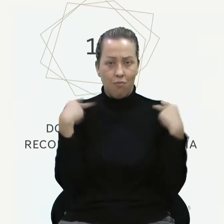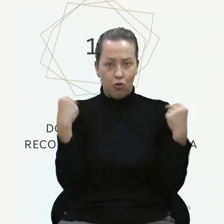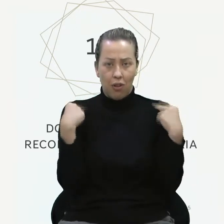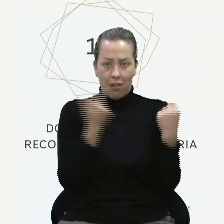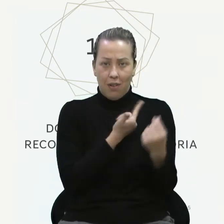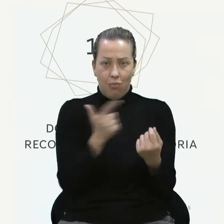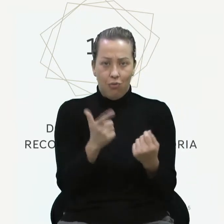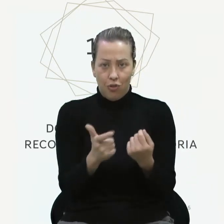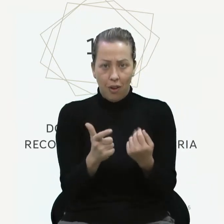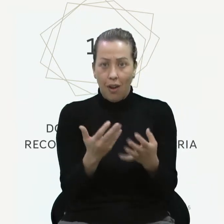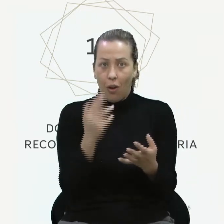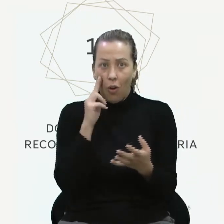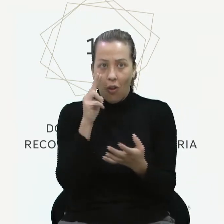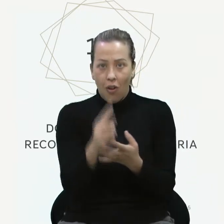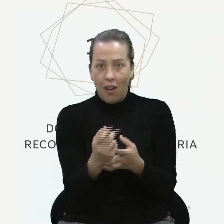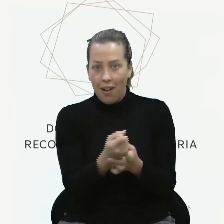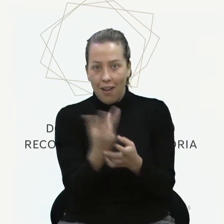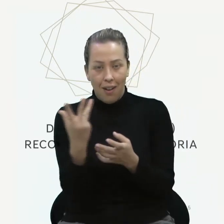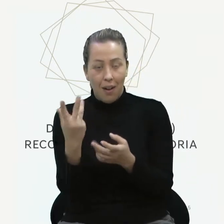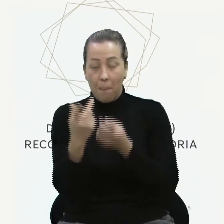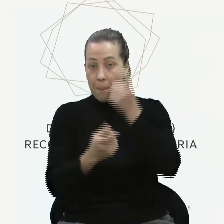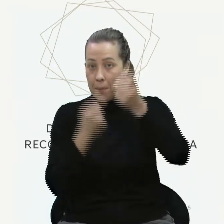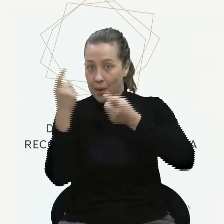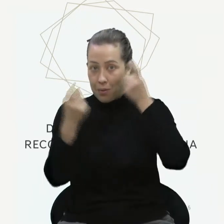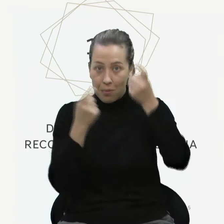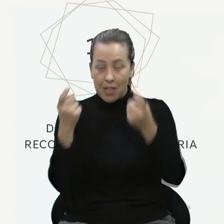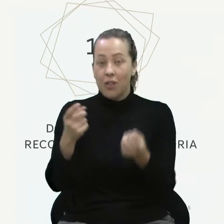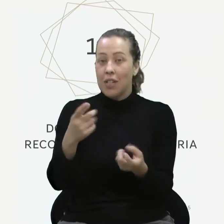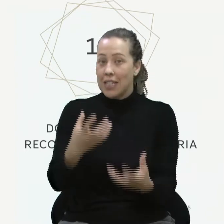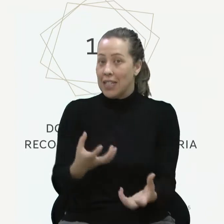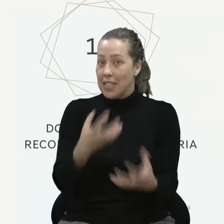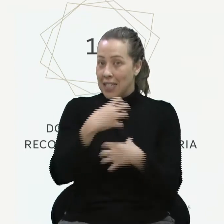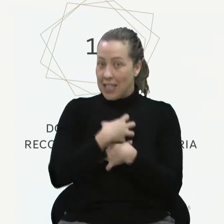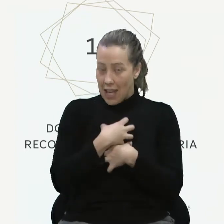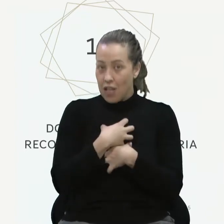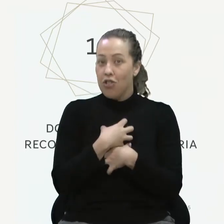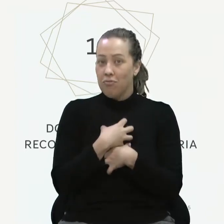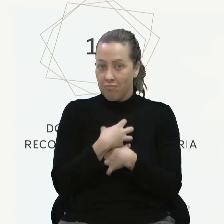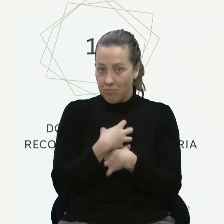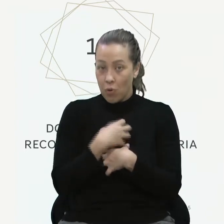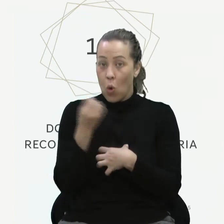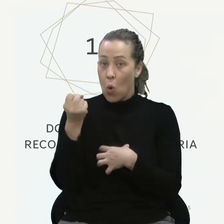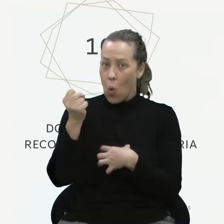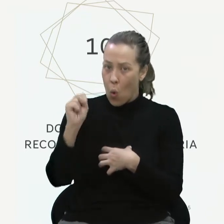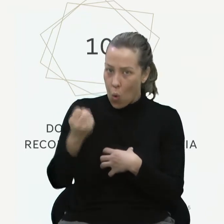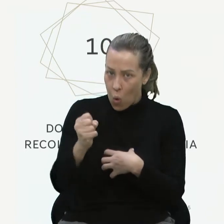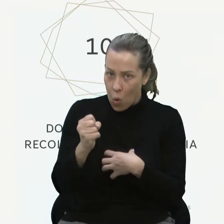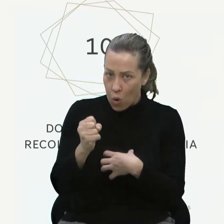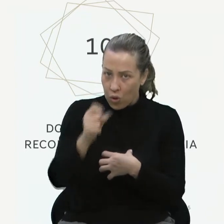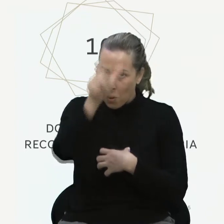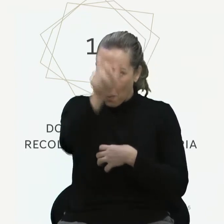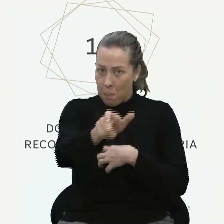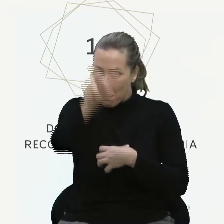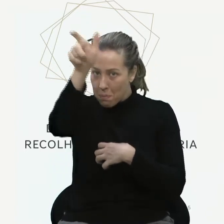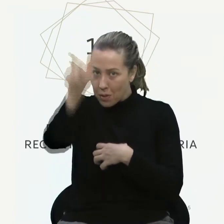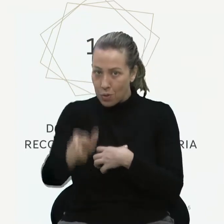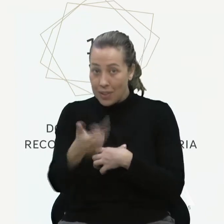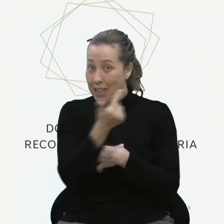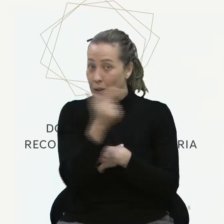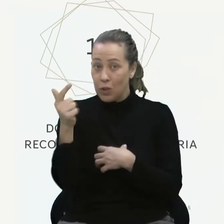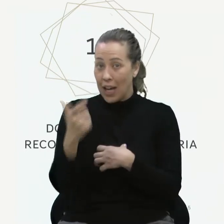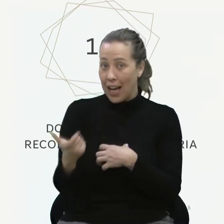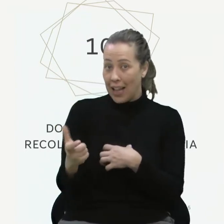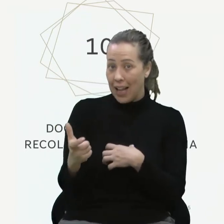habilitado dentro, olha só a preocupação que a gente sente nessas operações. 8 dos condutores